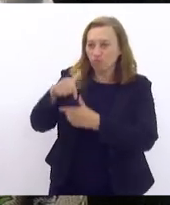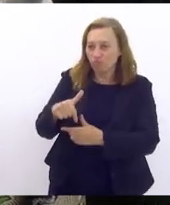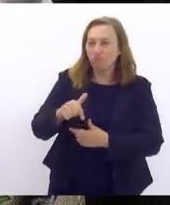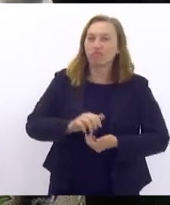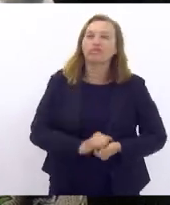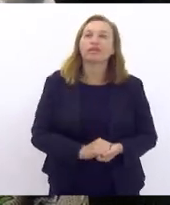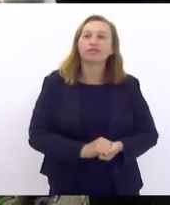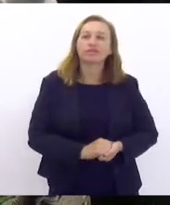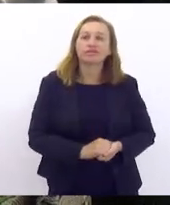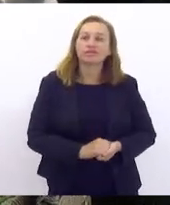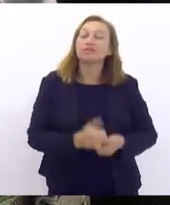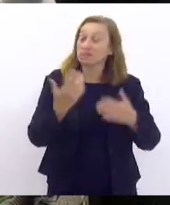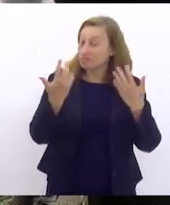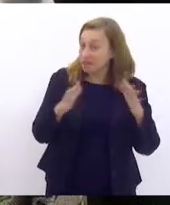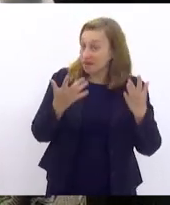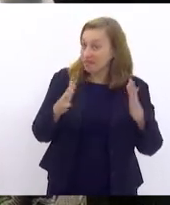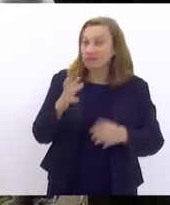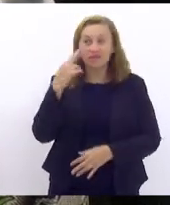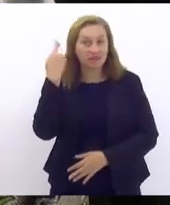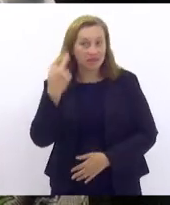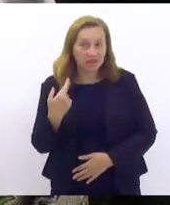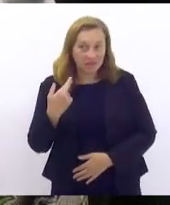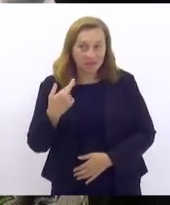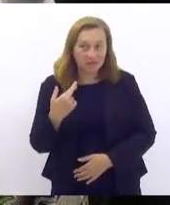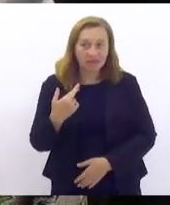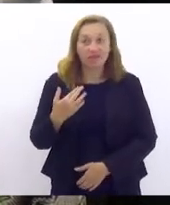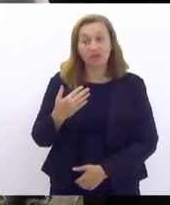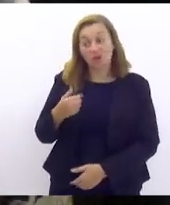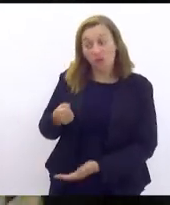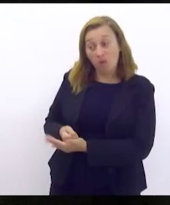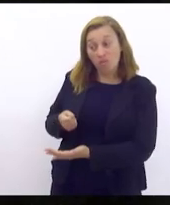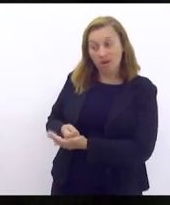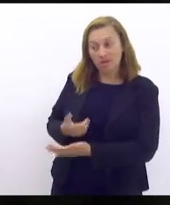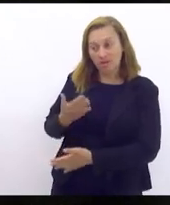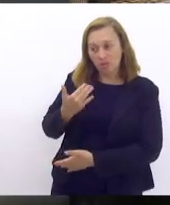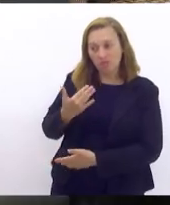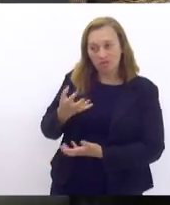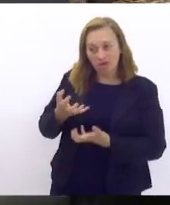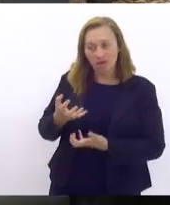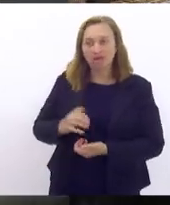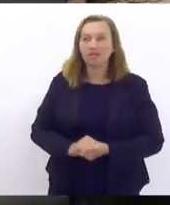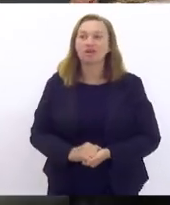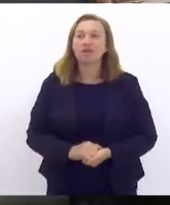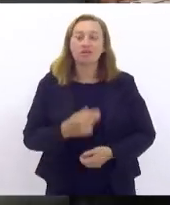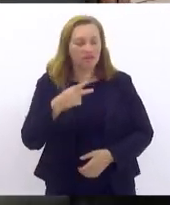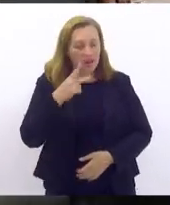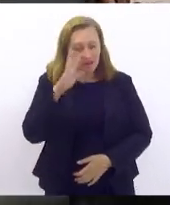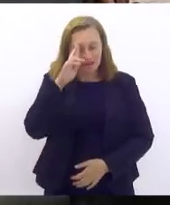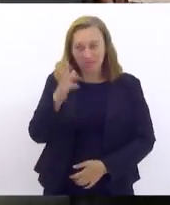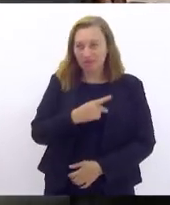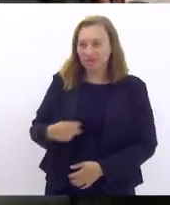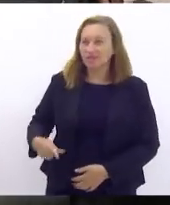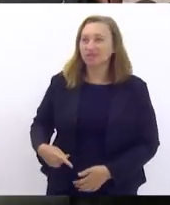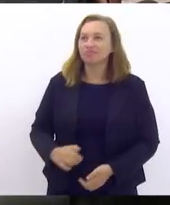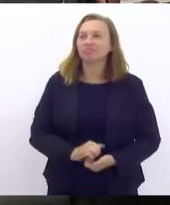gostosa. Parabéns, Renata Souza, e fica aqui a cobrança. Fui citada, senhor